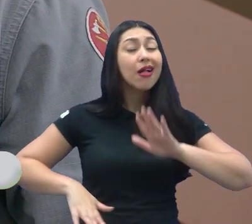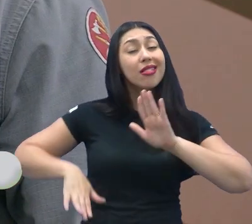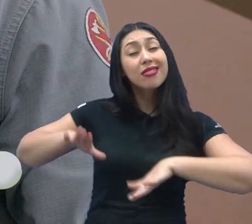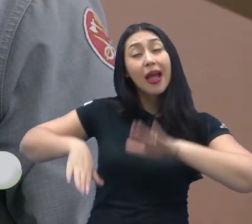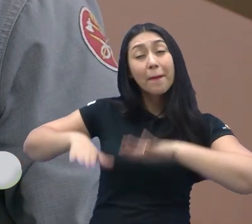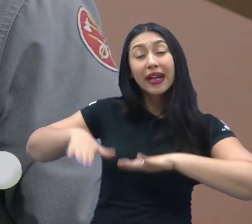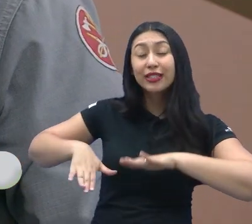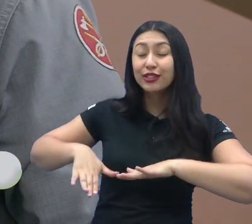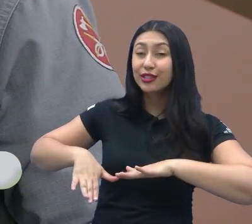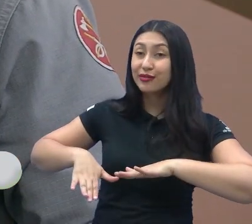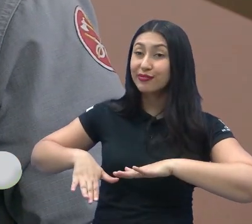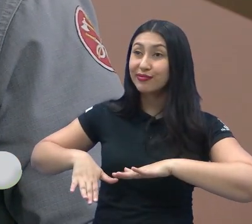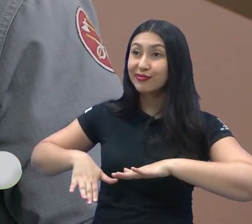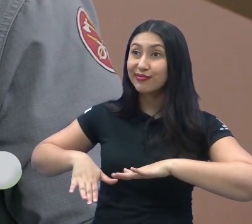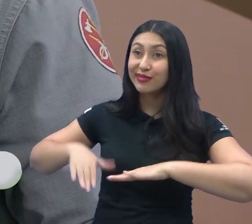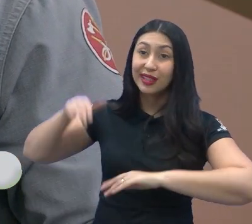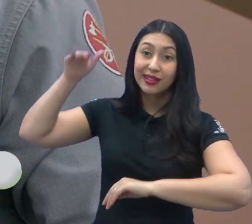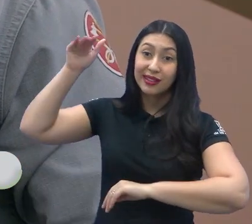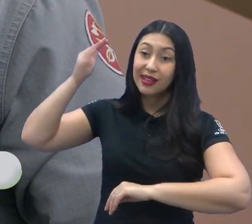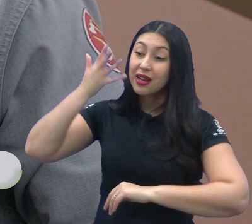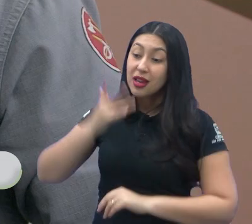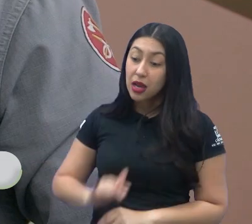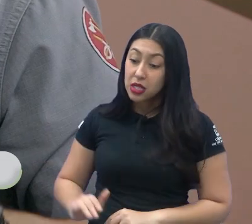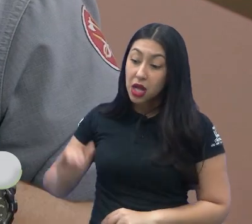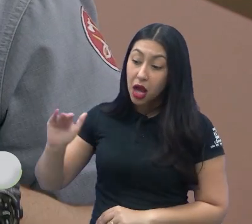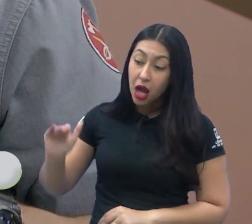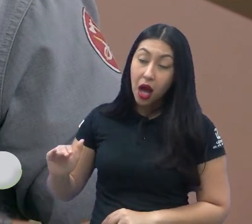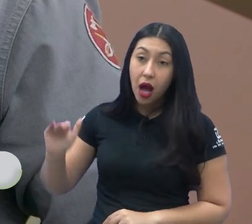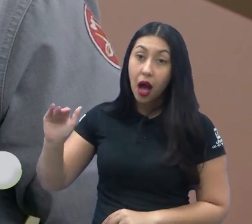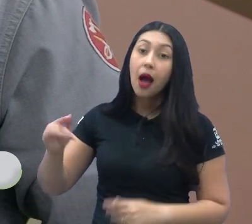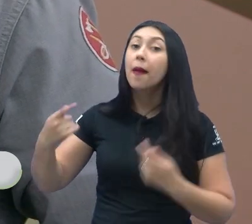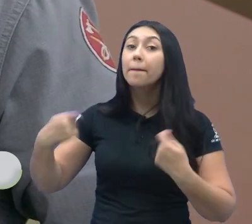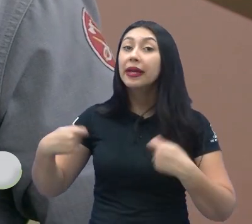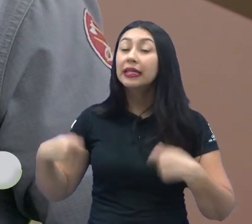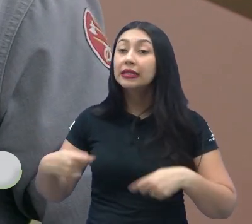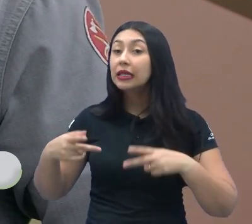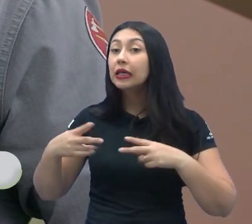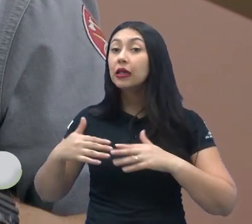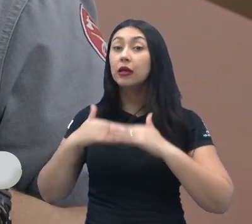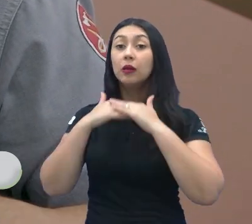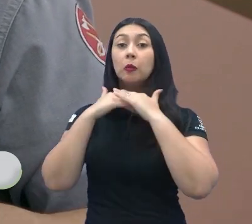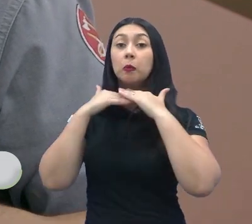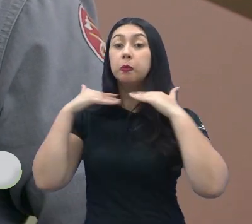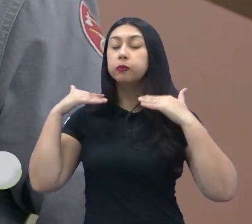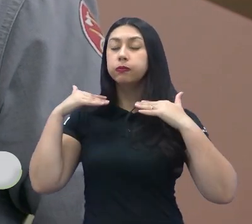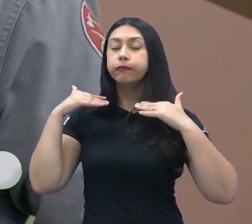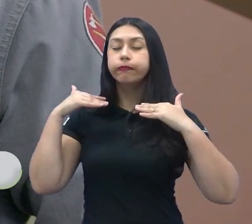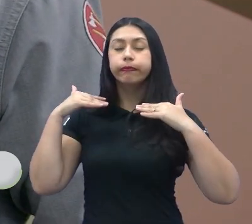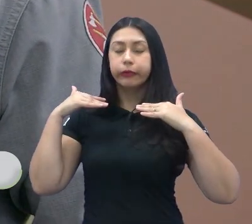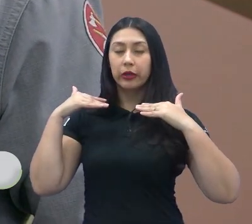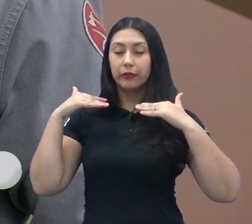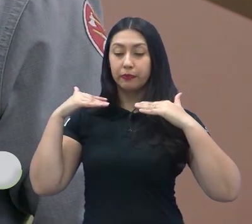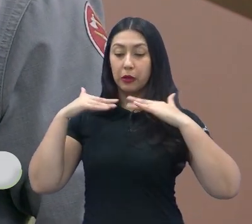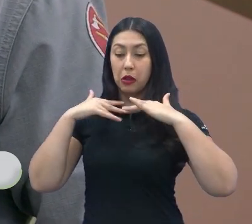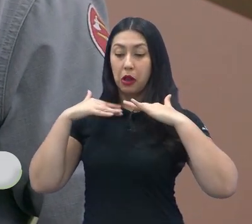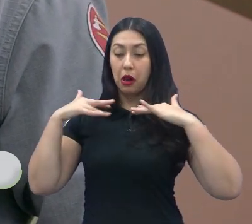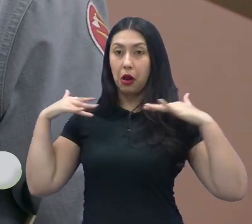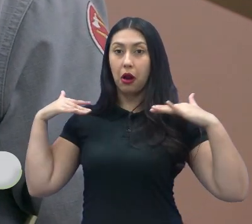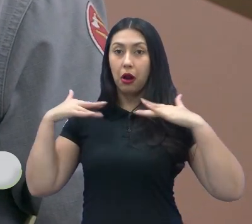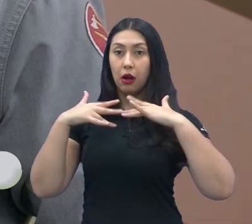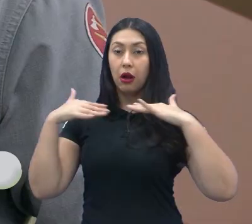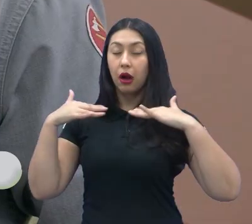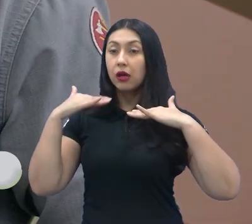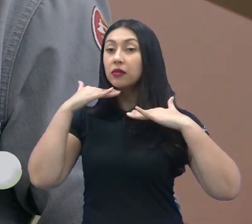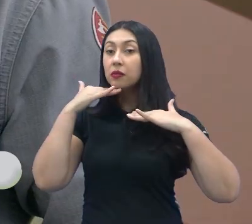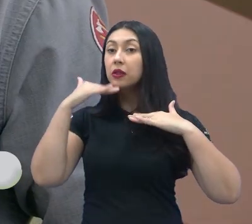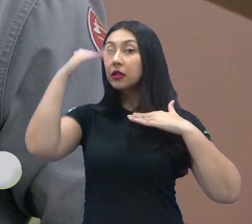né? Então, a criança, ela tem que estar com as vias aéreas. Se ela não sabe nadar, ela tem que estar com a via aérea fora da